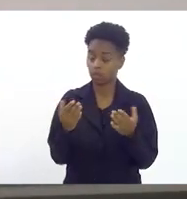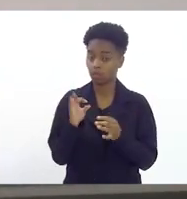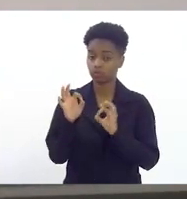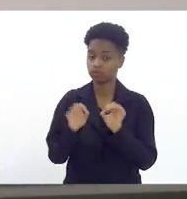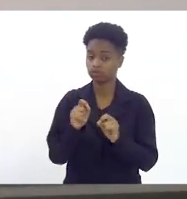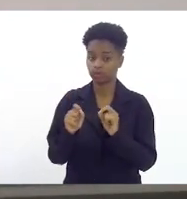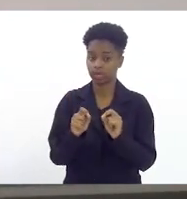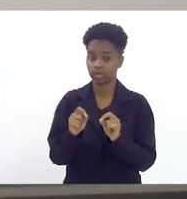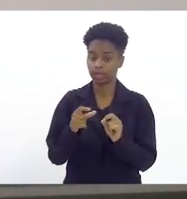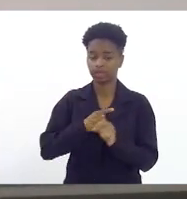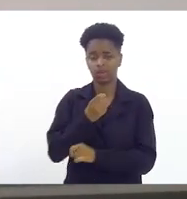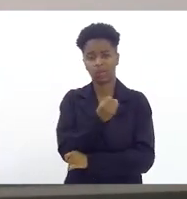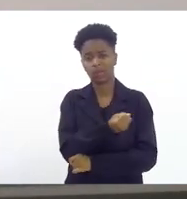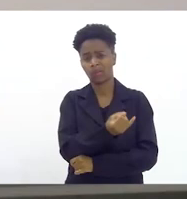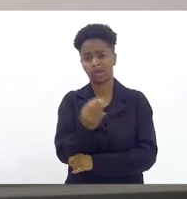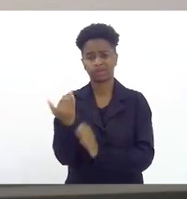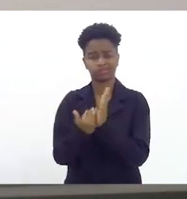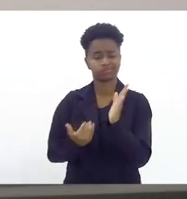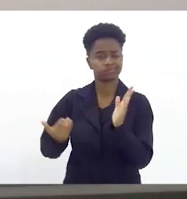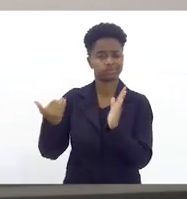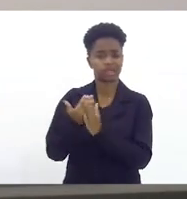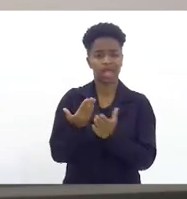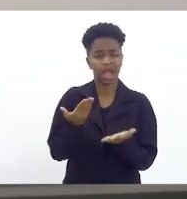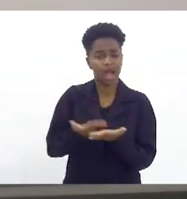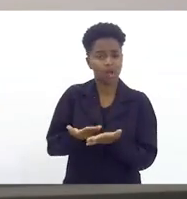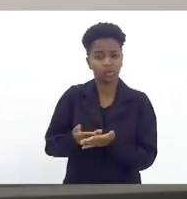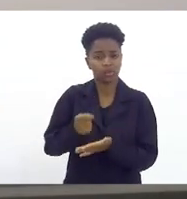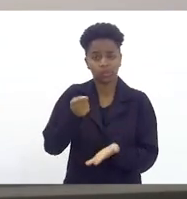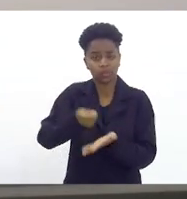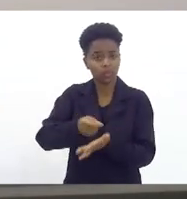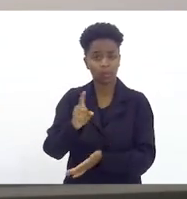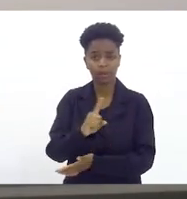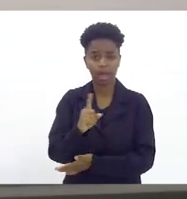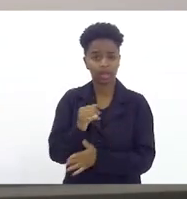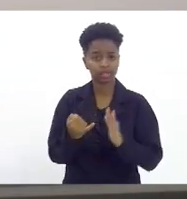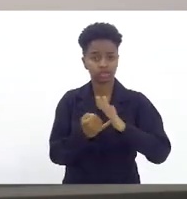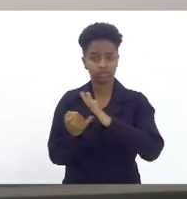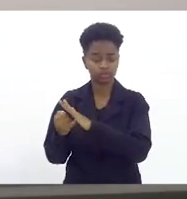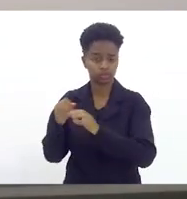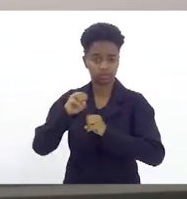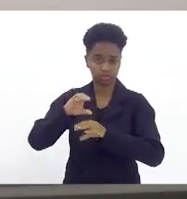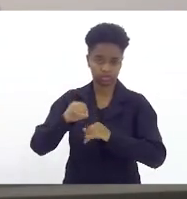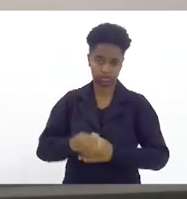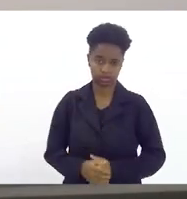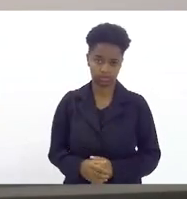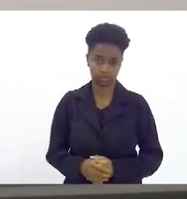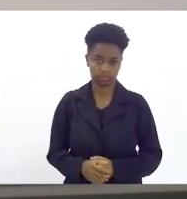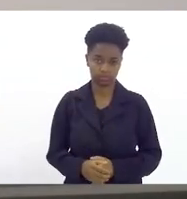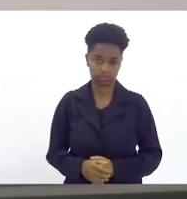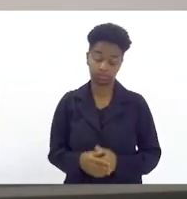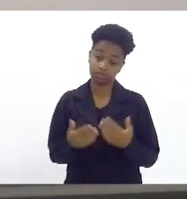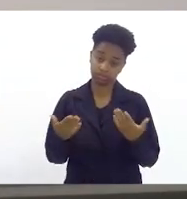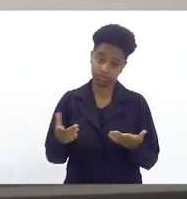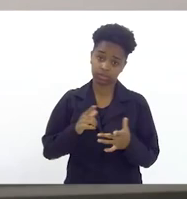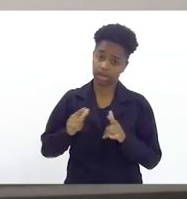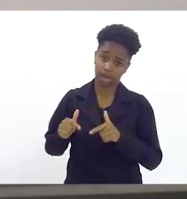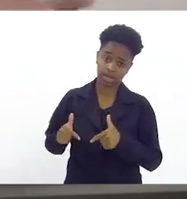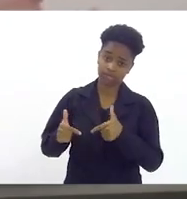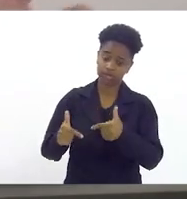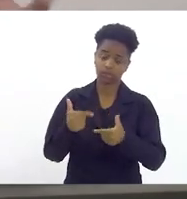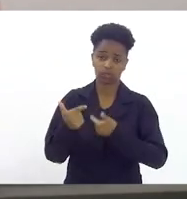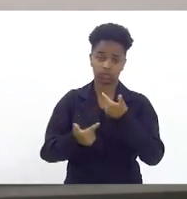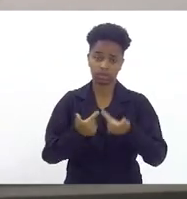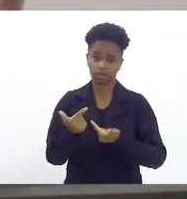quantitativo grande de aulas não pagas pelas inst ensino viraram ações trabalhistas